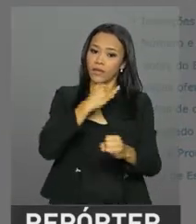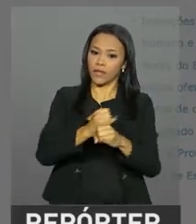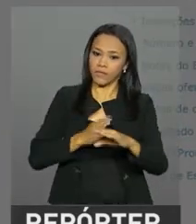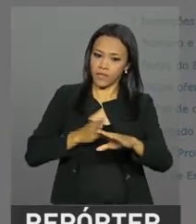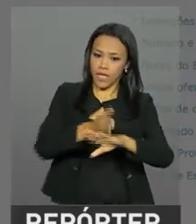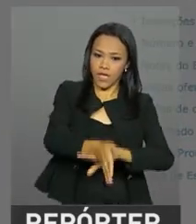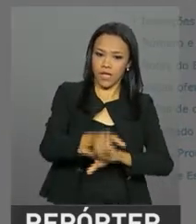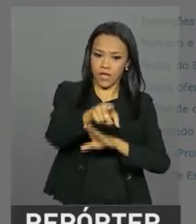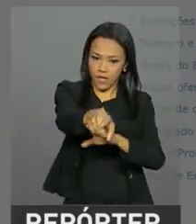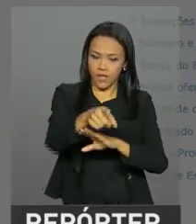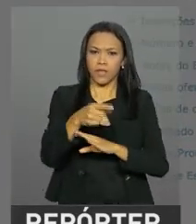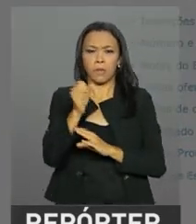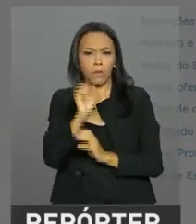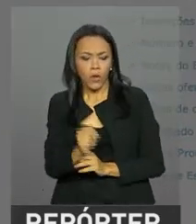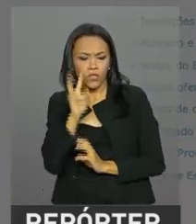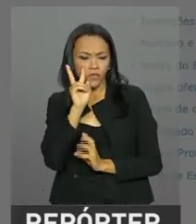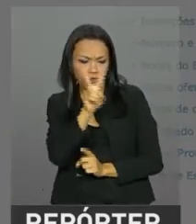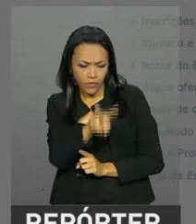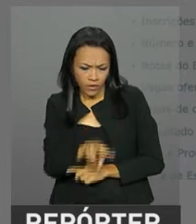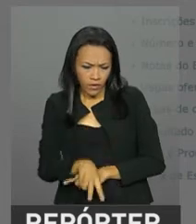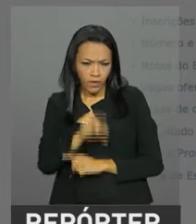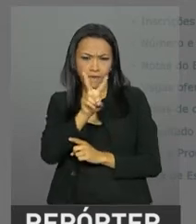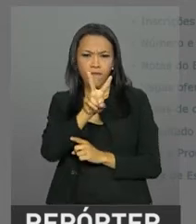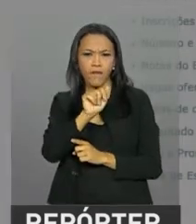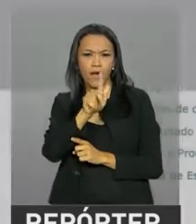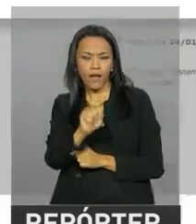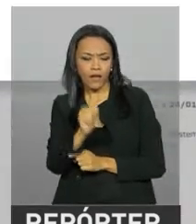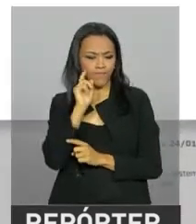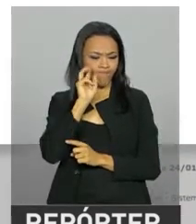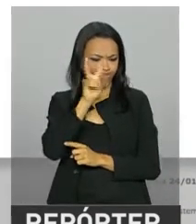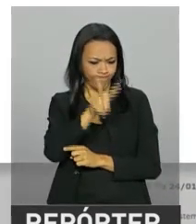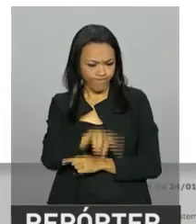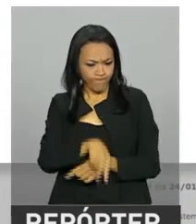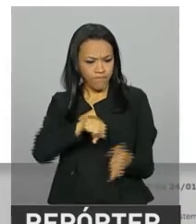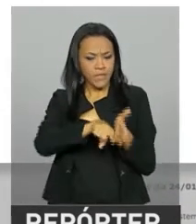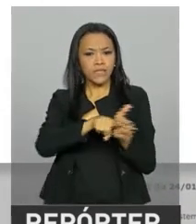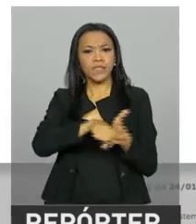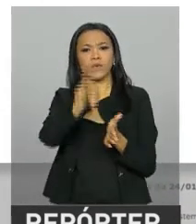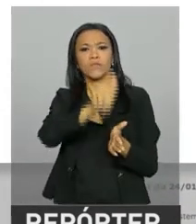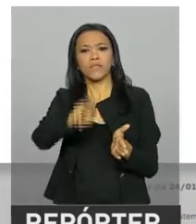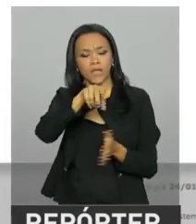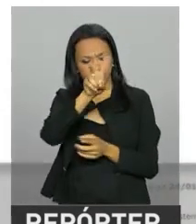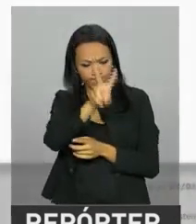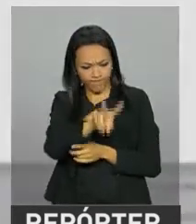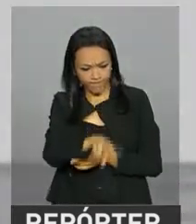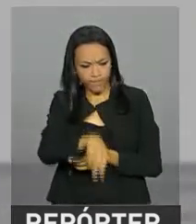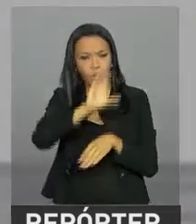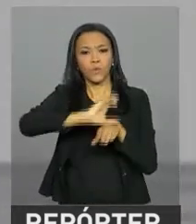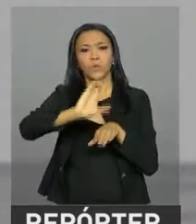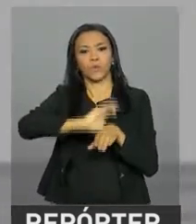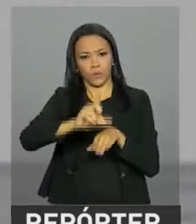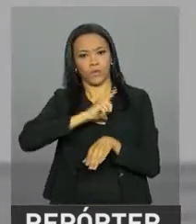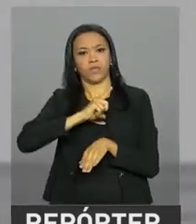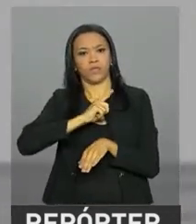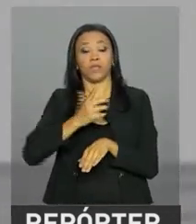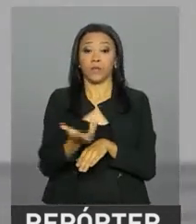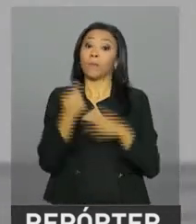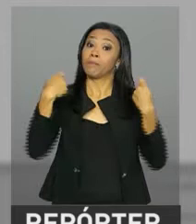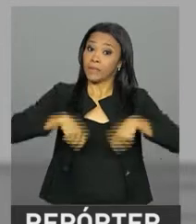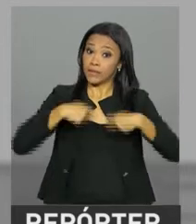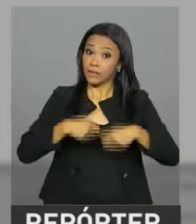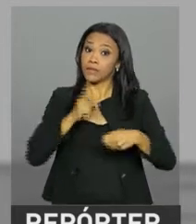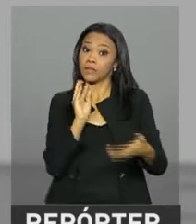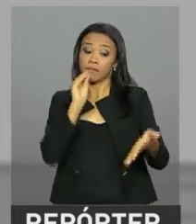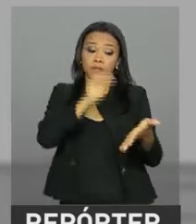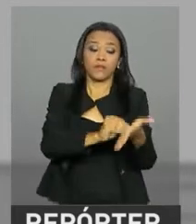podem consultar as vagas disponíveis pesquisar as instituições e os cursos existentes é preciso informar